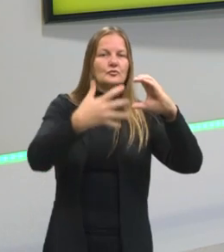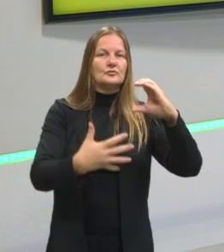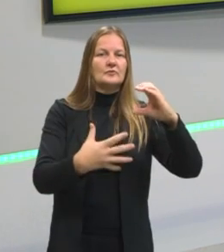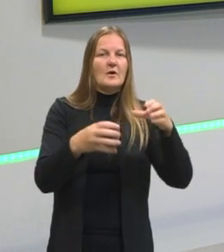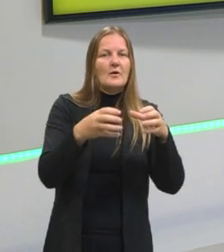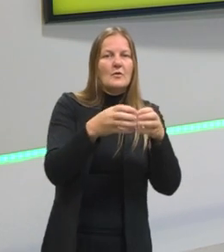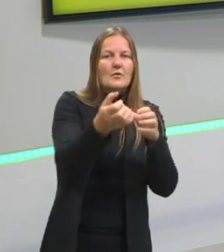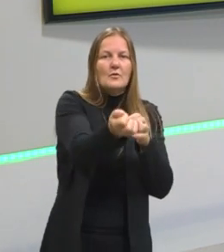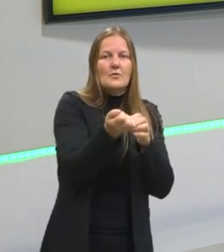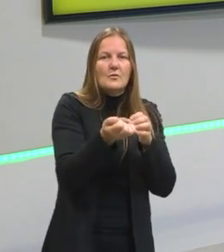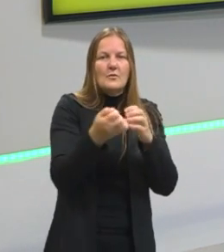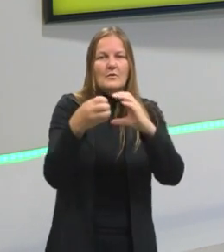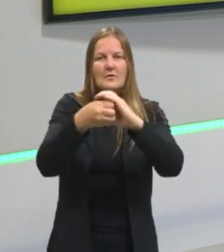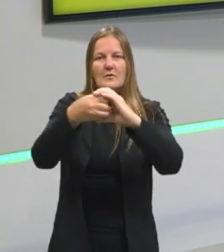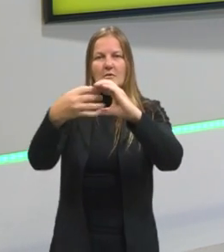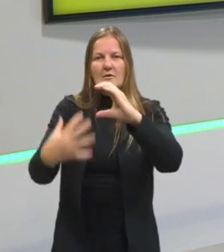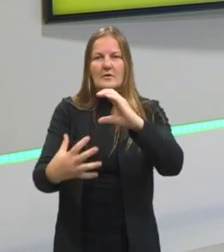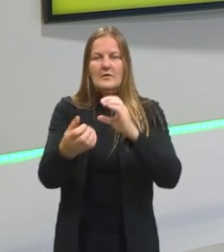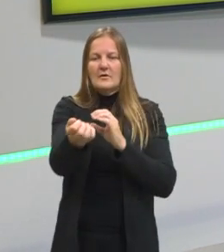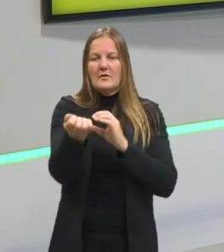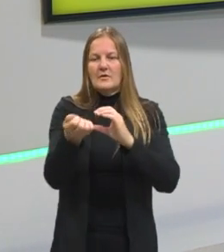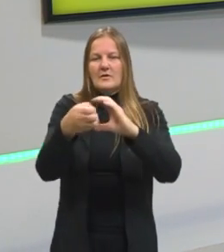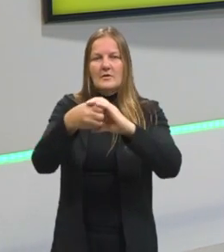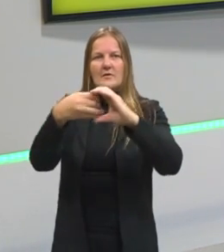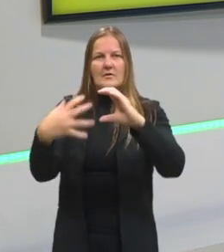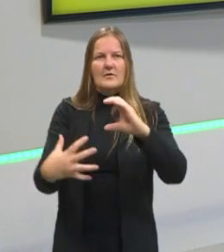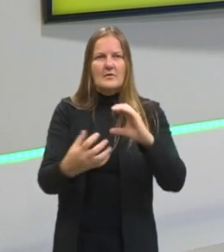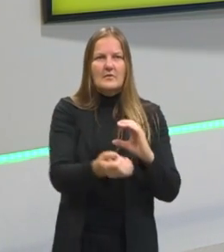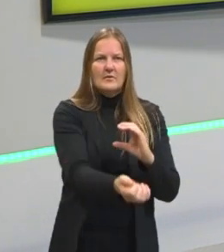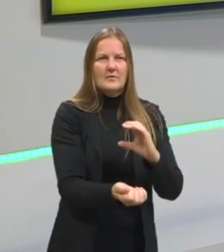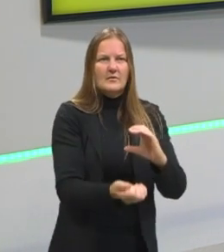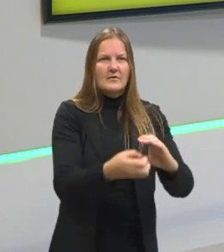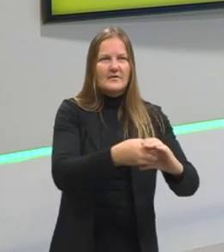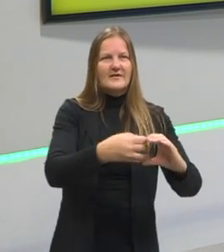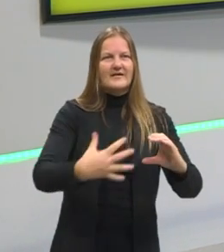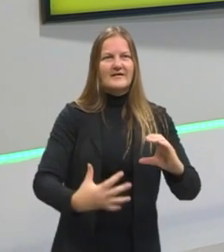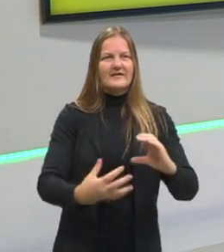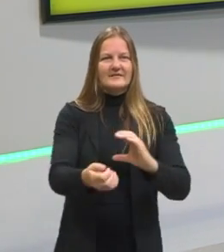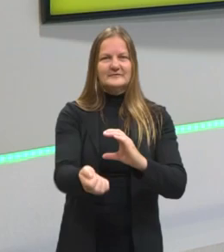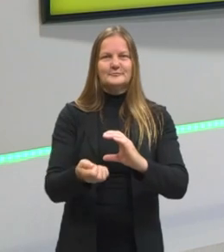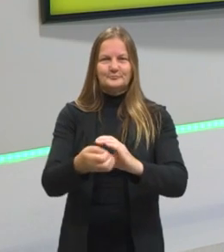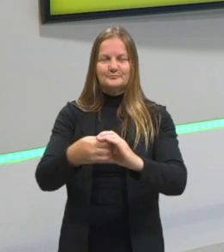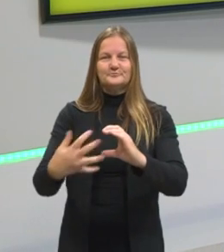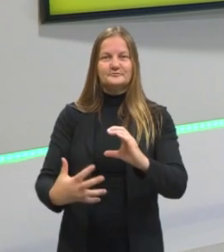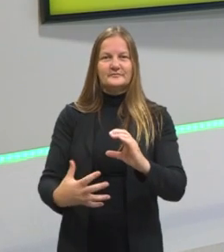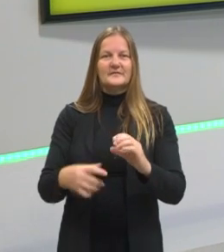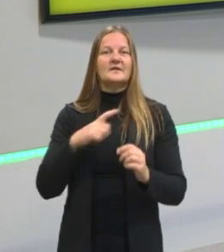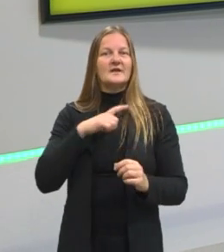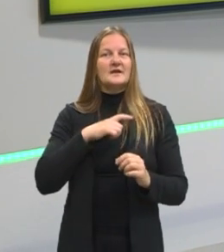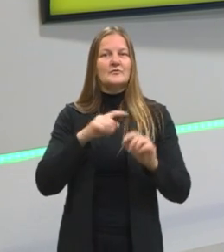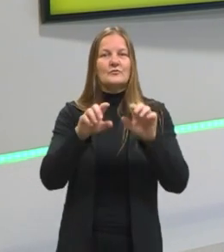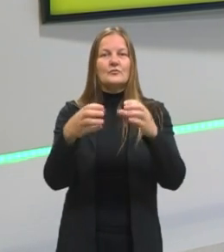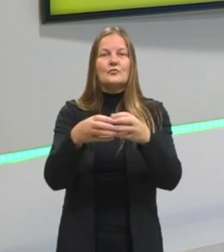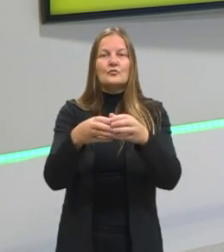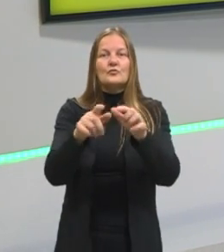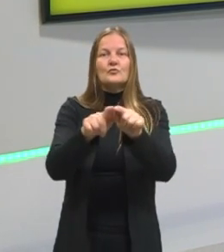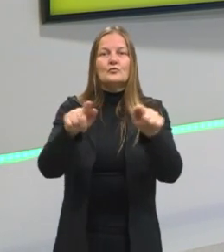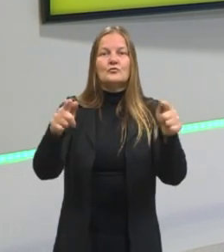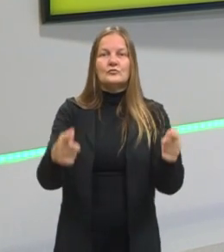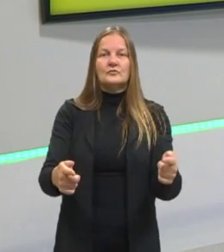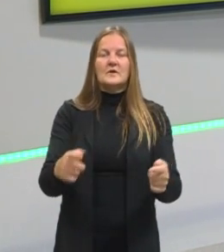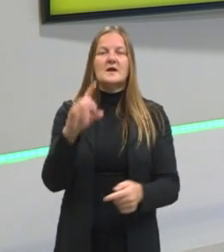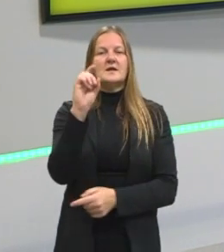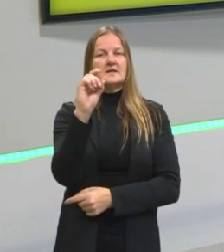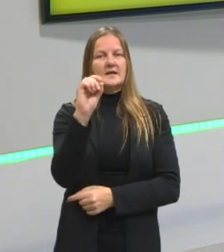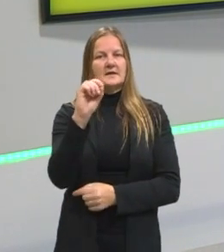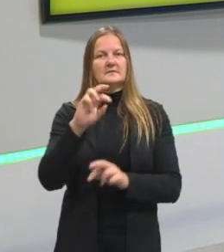Então, cada gaveta vai comportar uma classe gramatical, uma daquelas dez